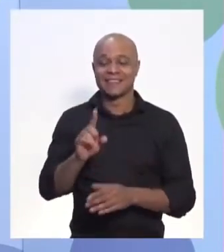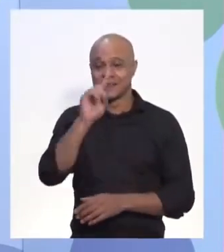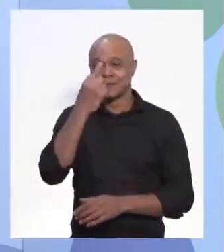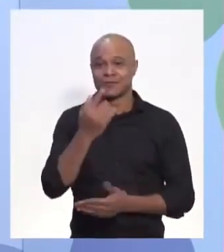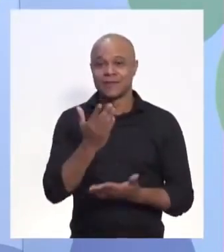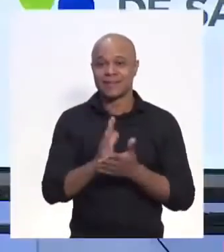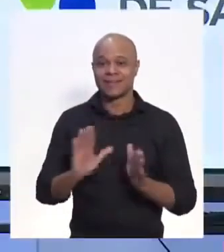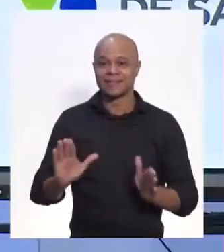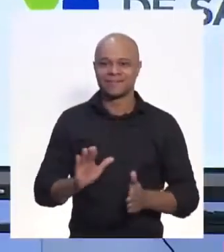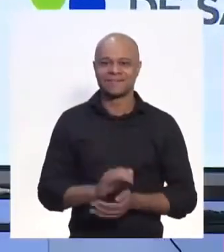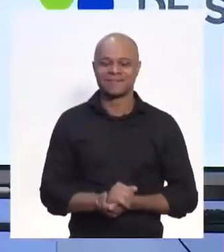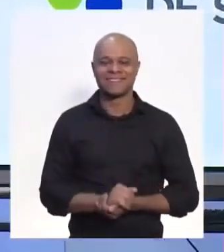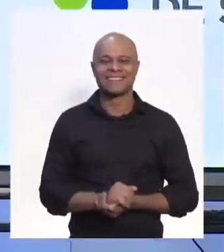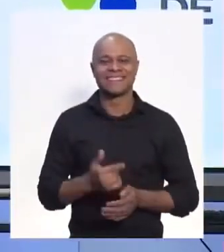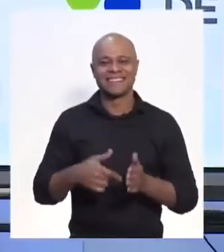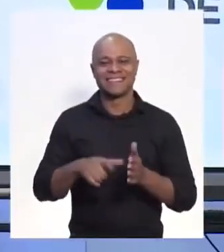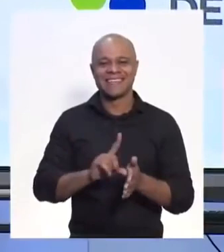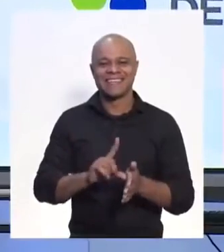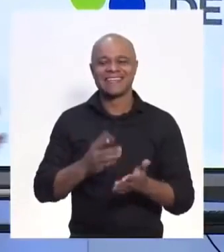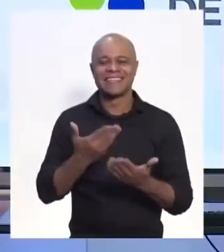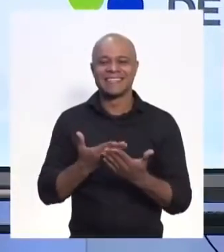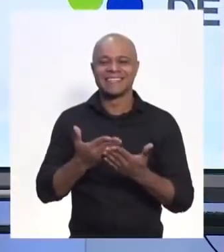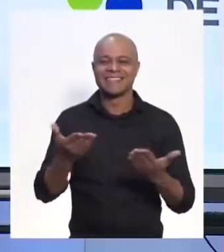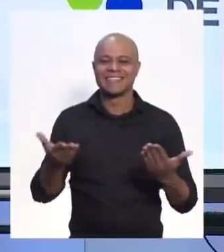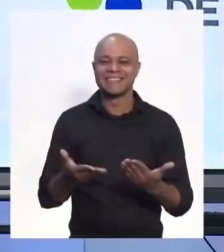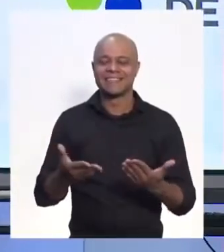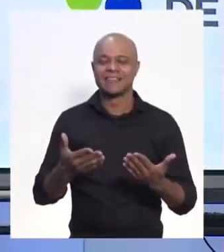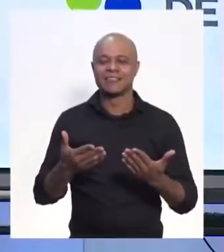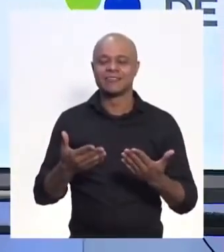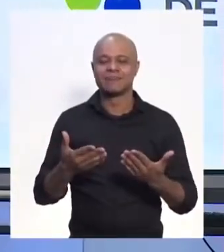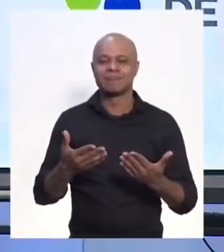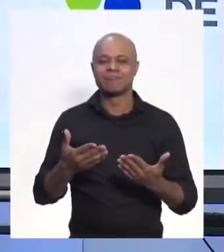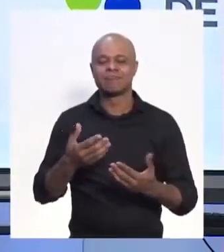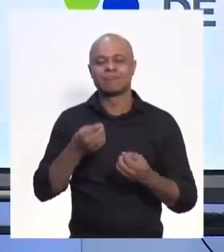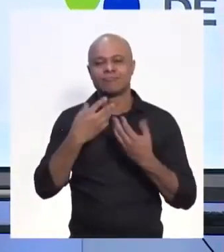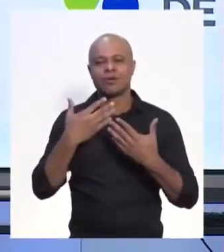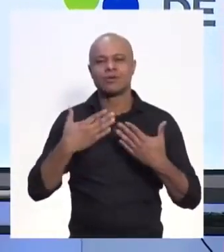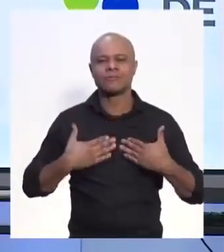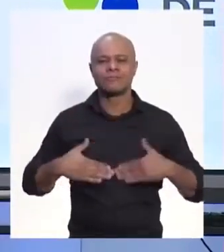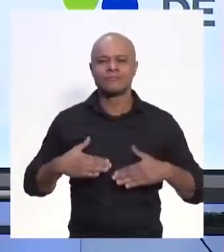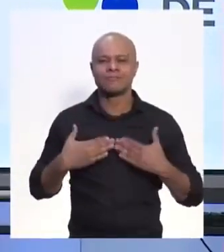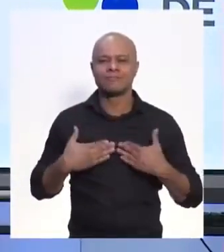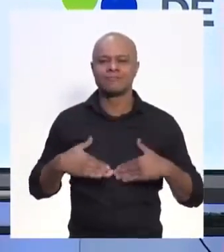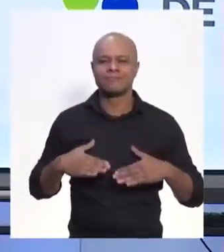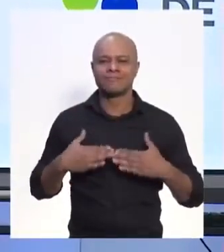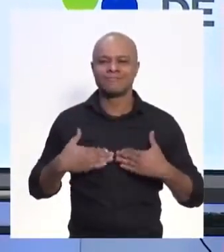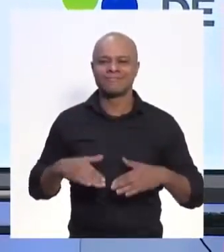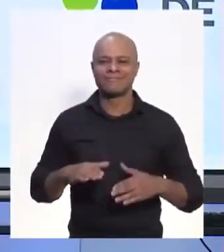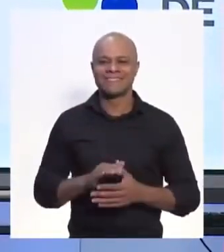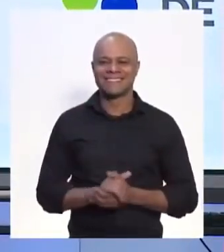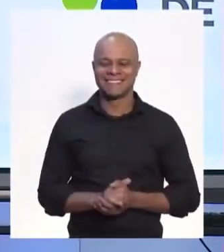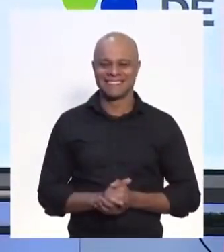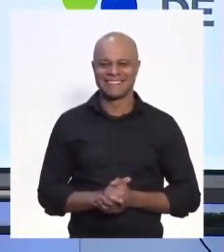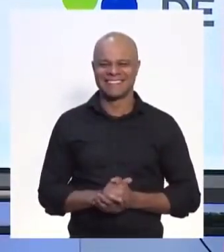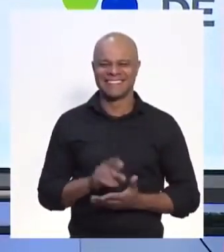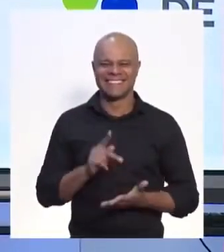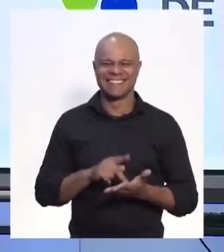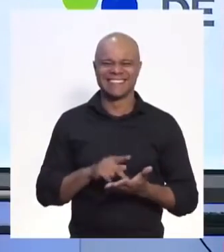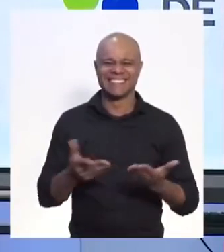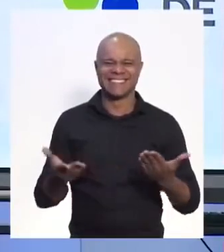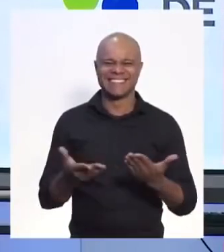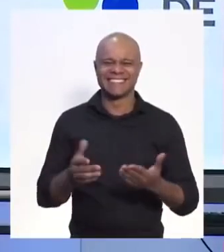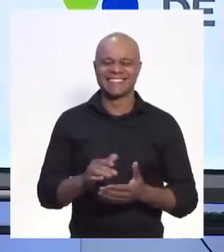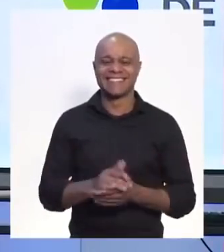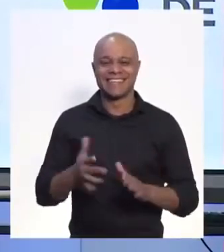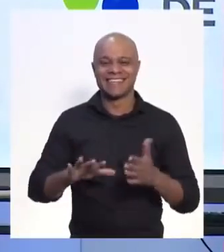É verdade, né? E a aula hoje é extremamente leve. Às vezes a gente tem aulas muito pesadas, né? A verdade é